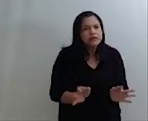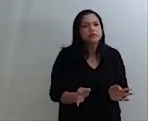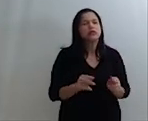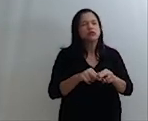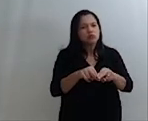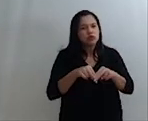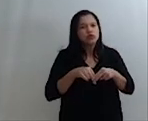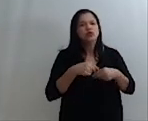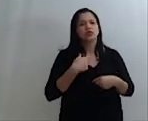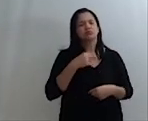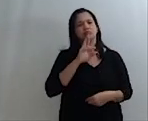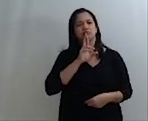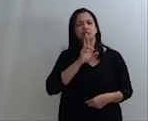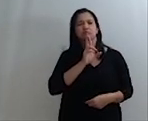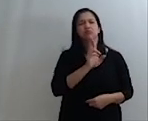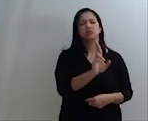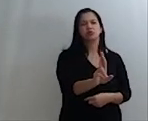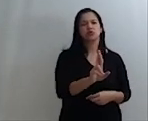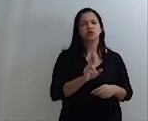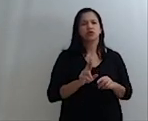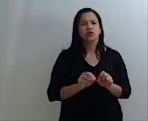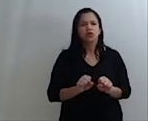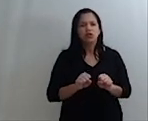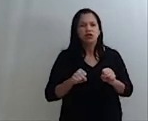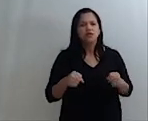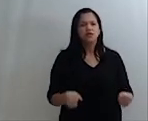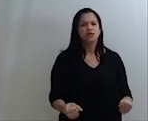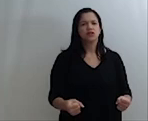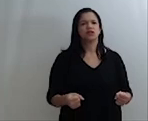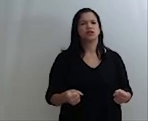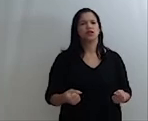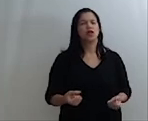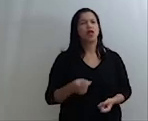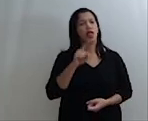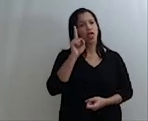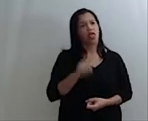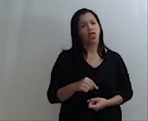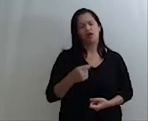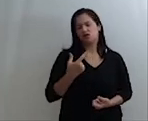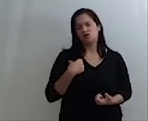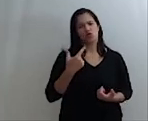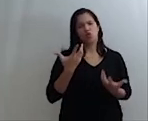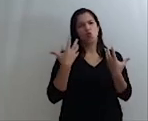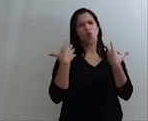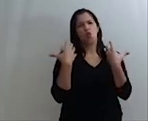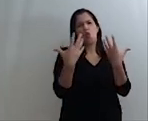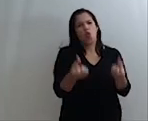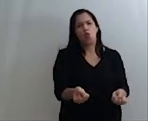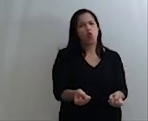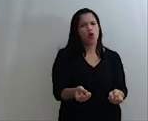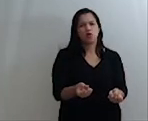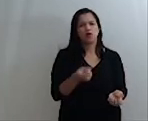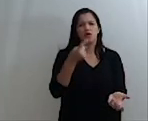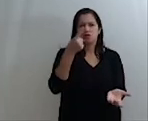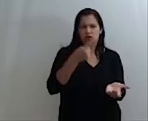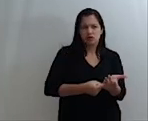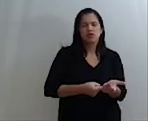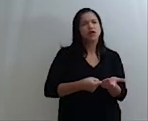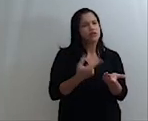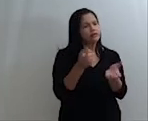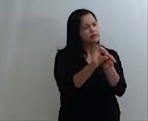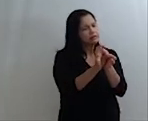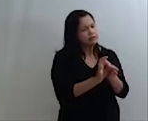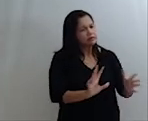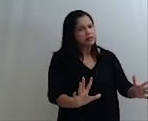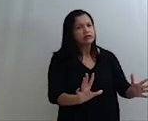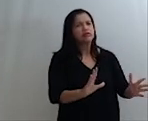da da Defesa então simplesmente reconhecer eh caçar a o acórdão e absolv o paciente Vânio pela